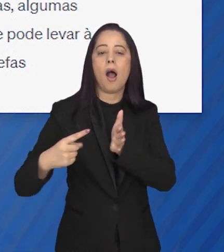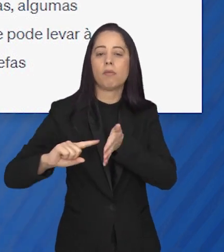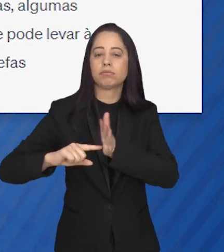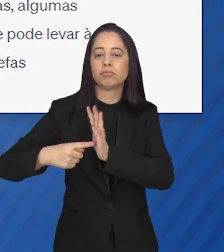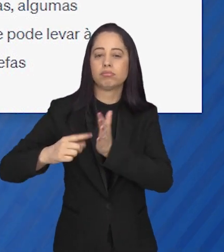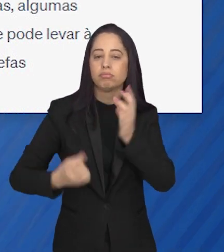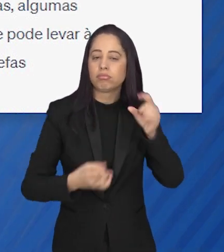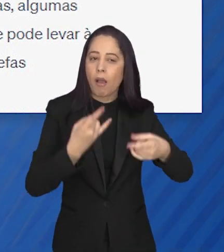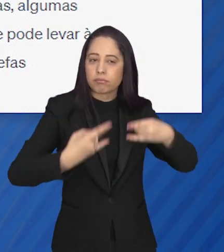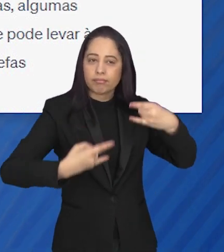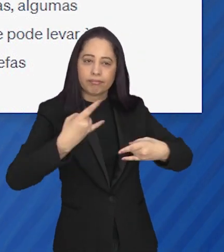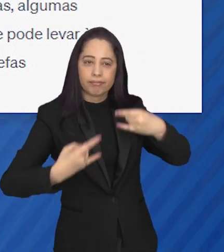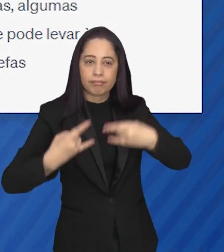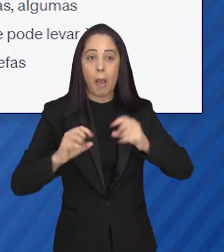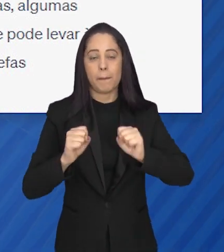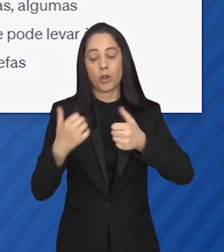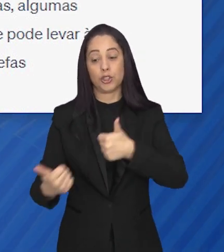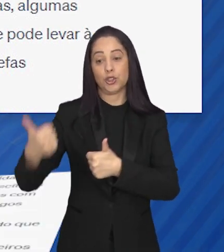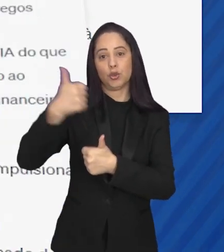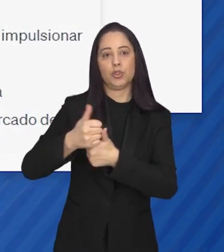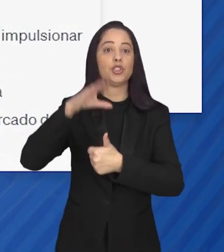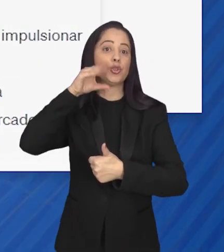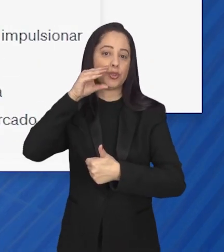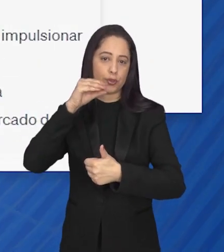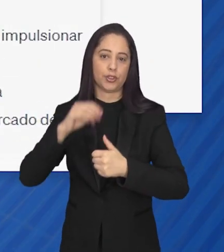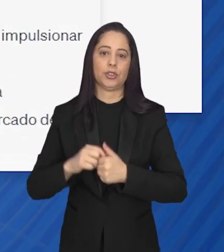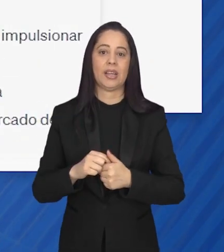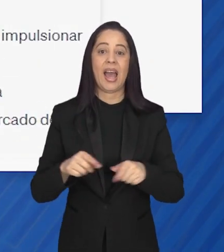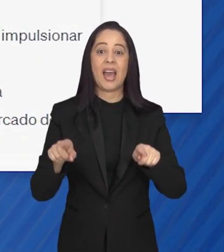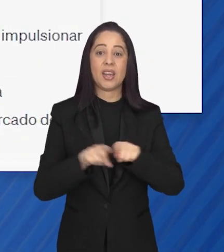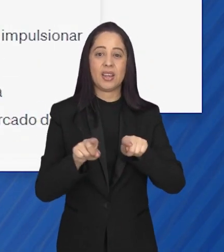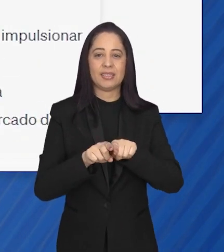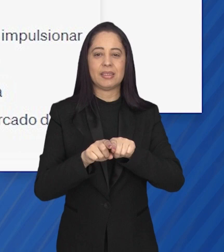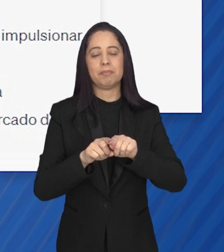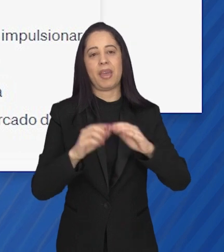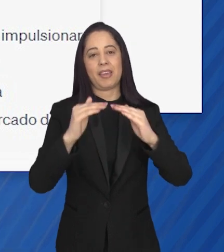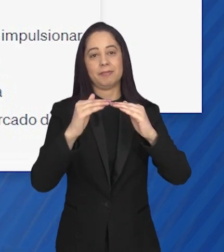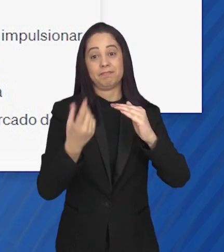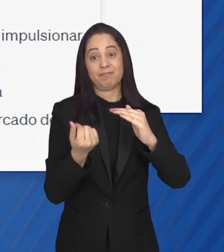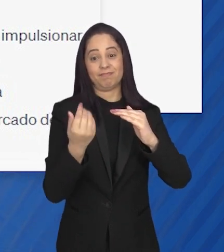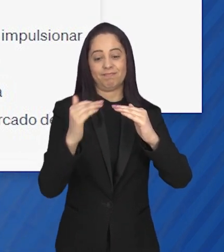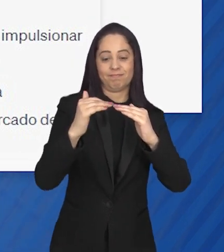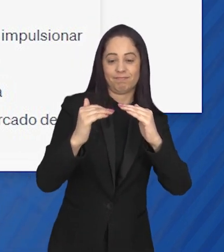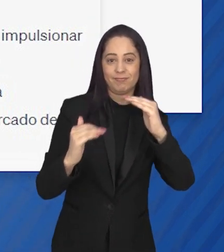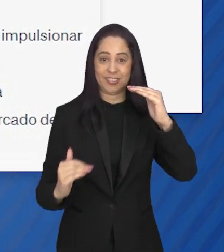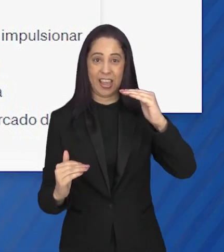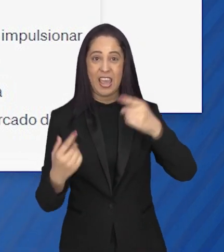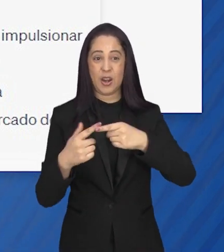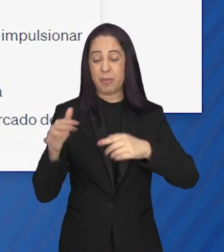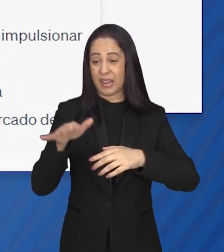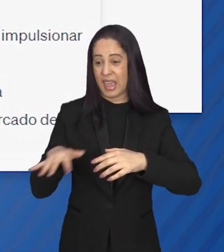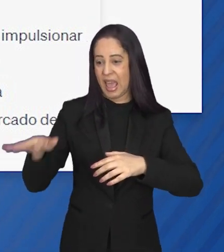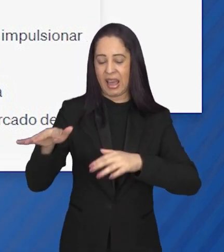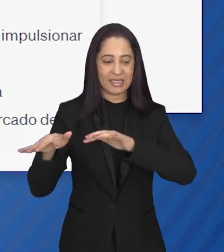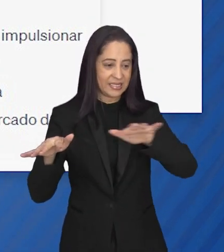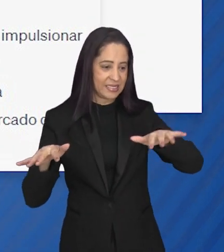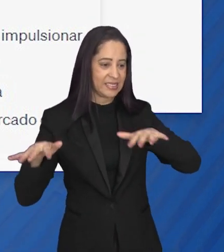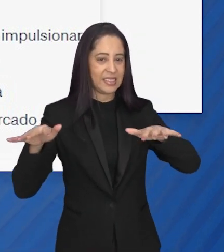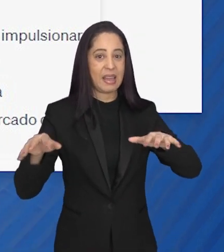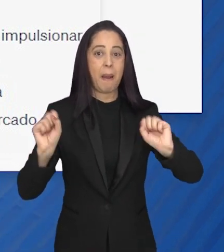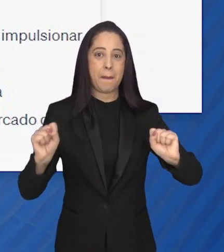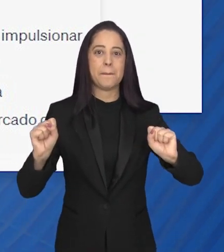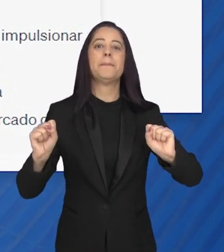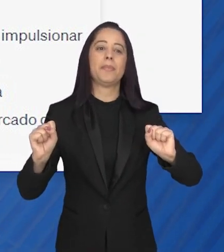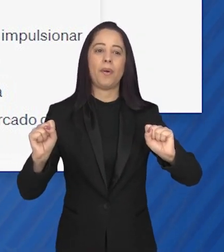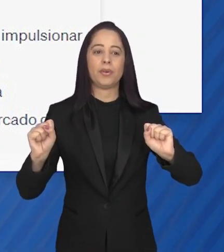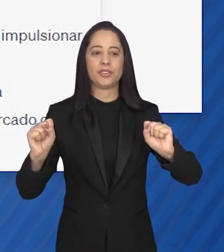pode levar à substituição de trabalhadores. Na sequência, a desigualdade econômica, já que determinados setores da